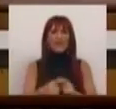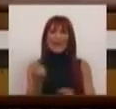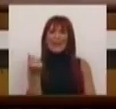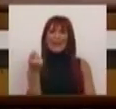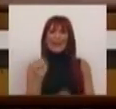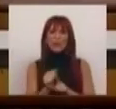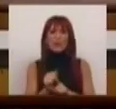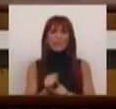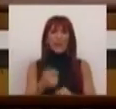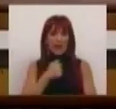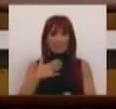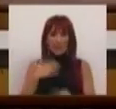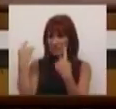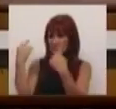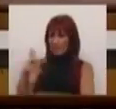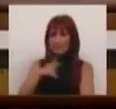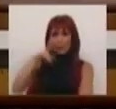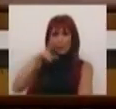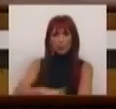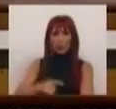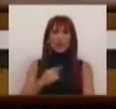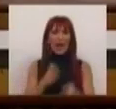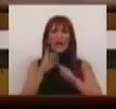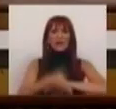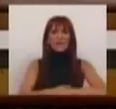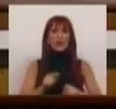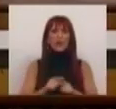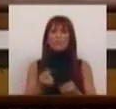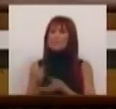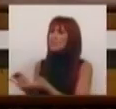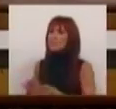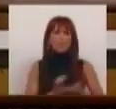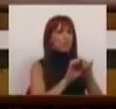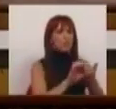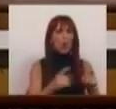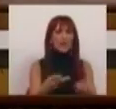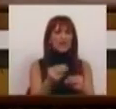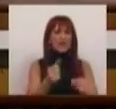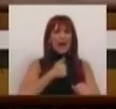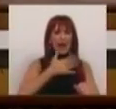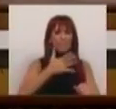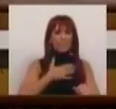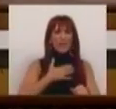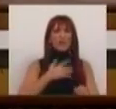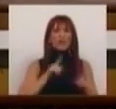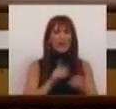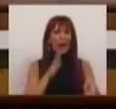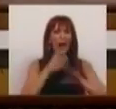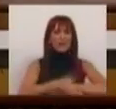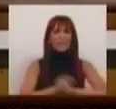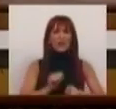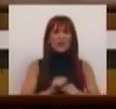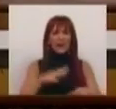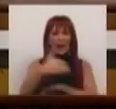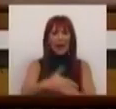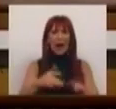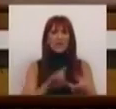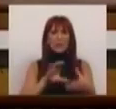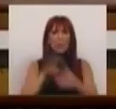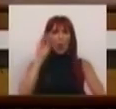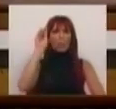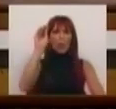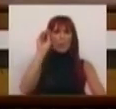liquidez cedida às empresas portuguesas através do reencaminhamento para o tecido empresarial, através da Caixa Geral